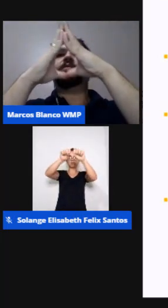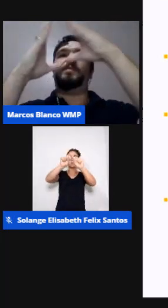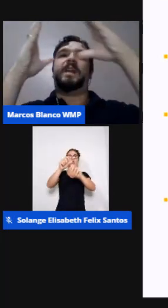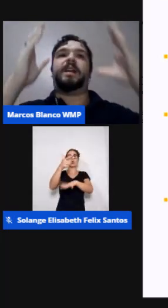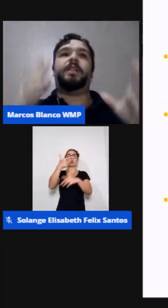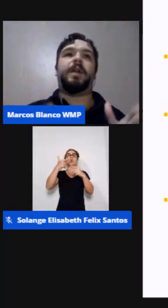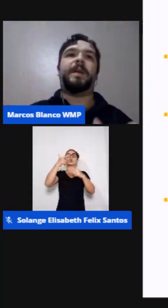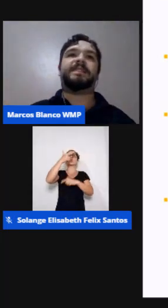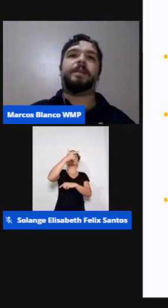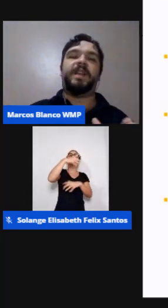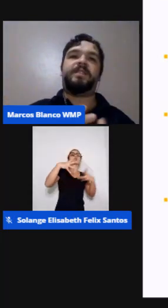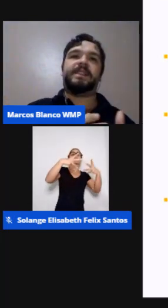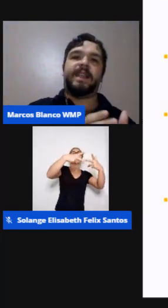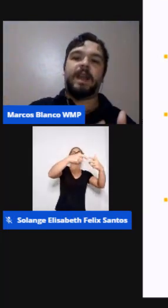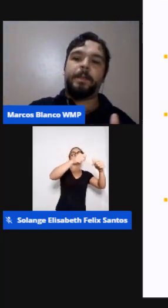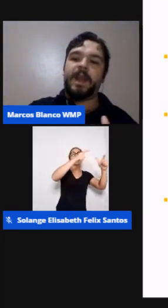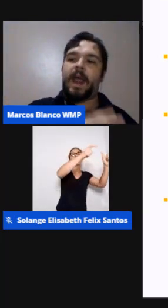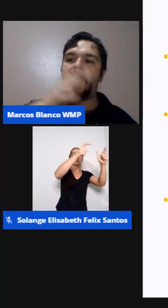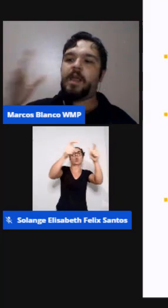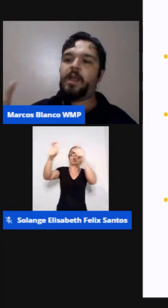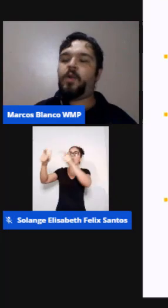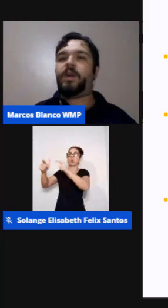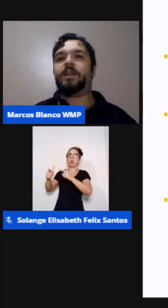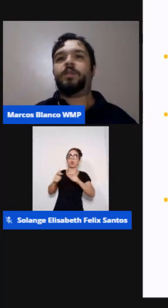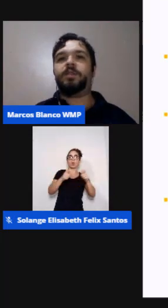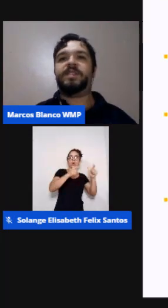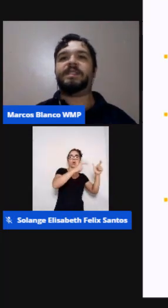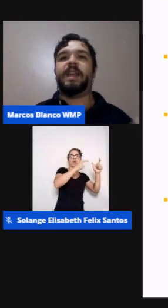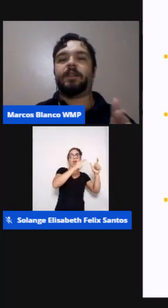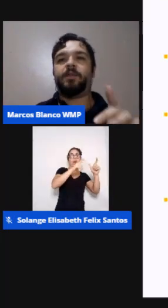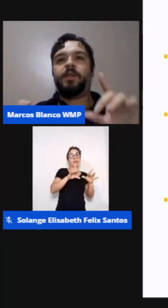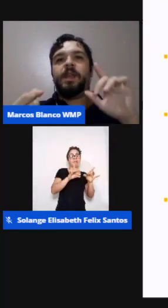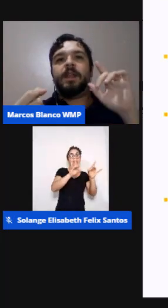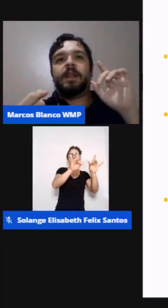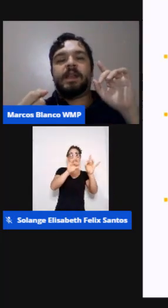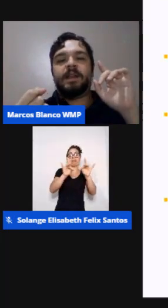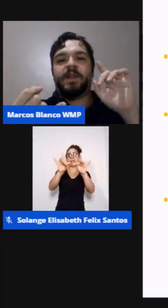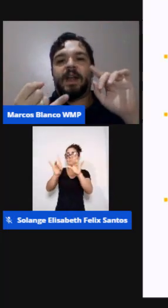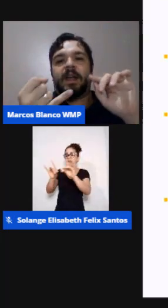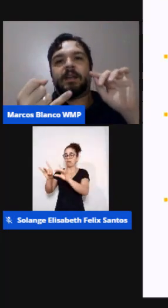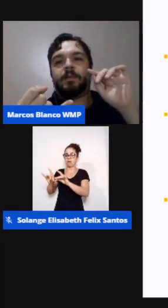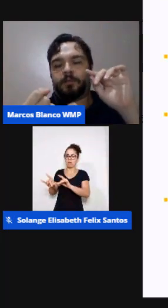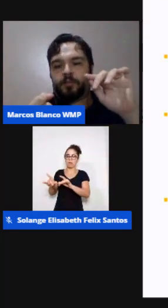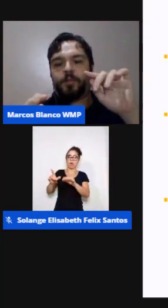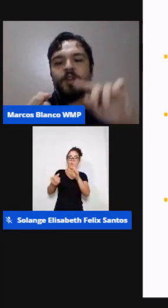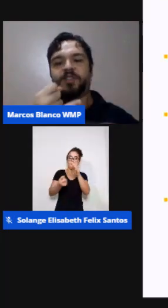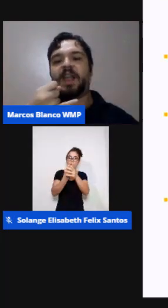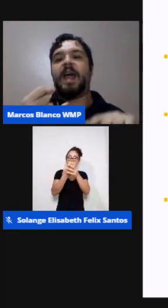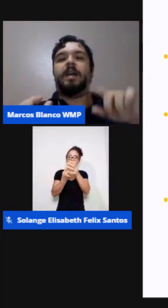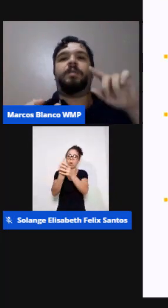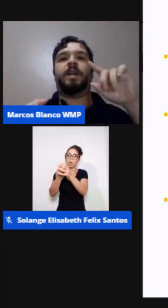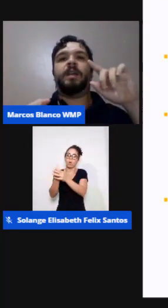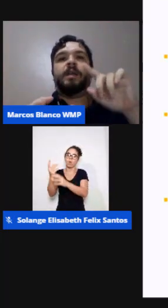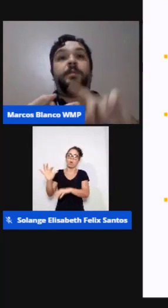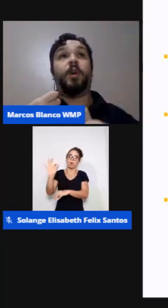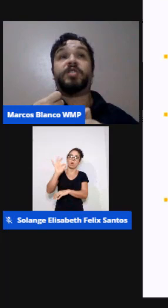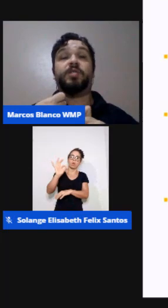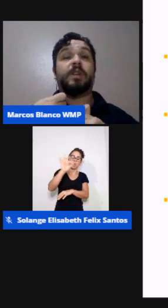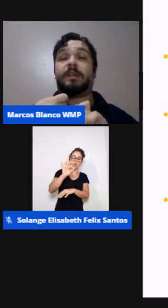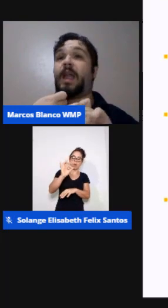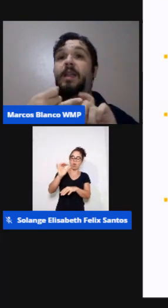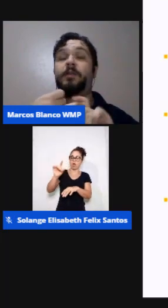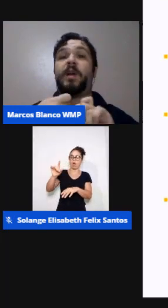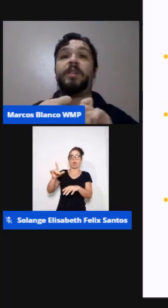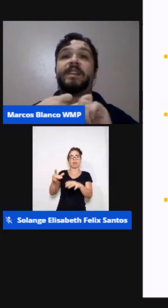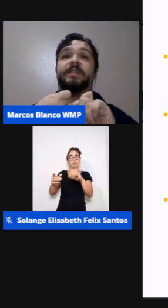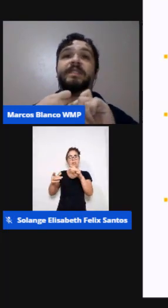Então, o método de controle mecânico é basicamente você eliminar o criador de insetos. Eliminar pote d'água,